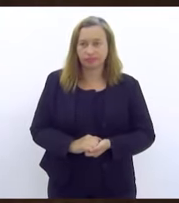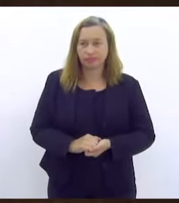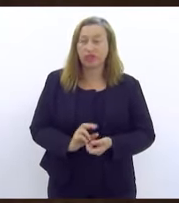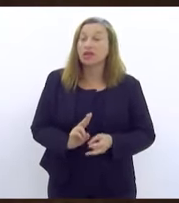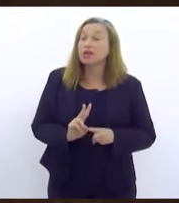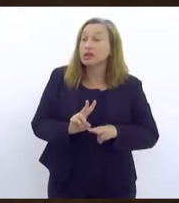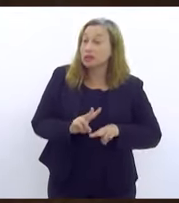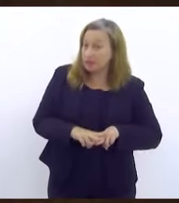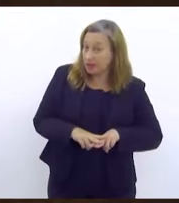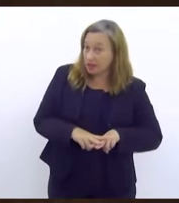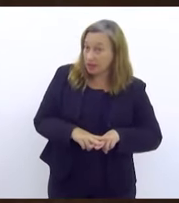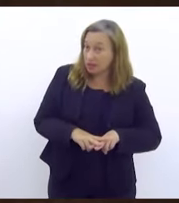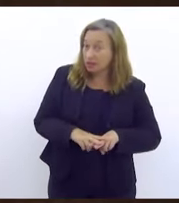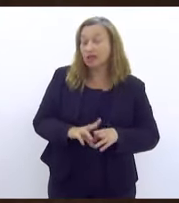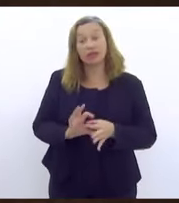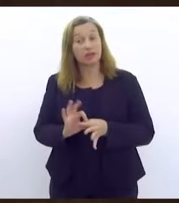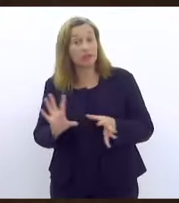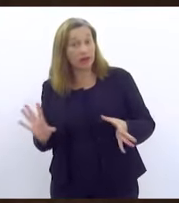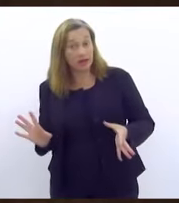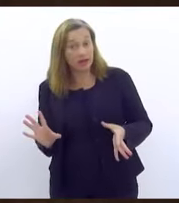prende, a polícia prende e solta.